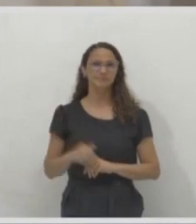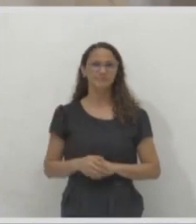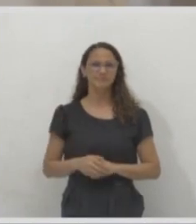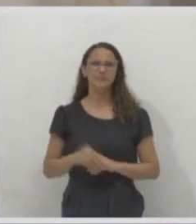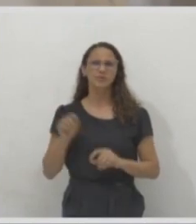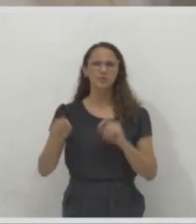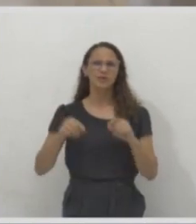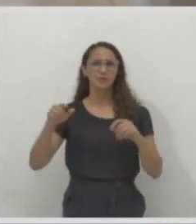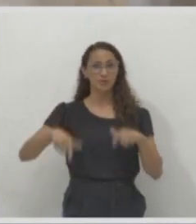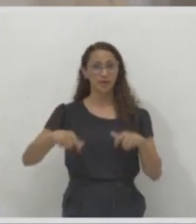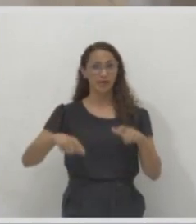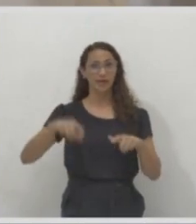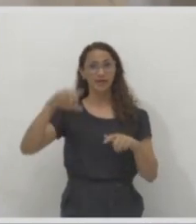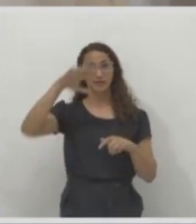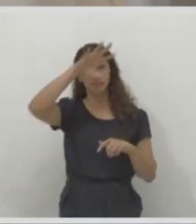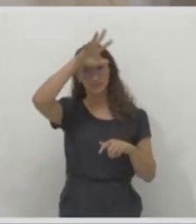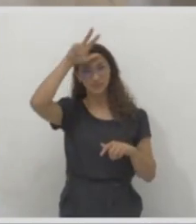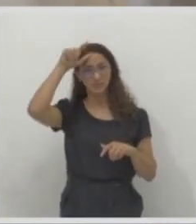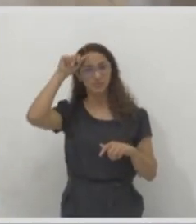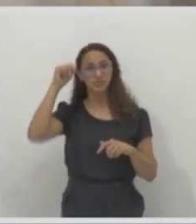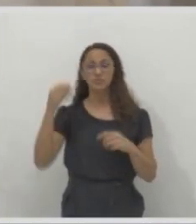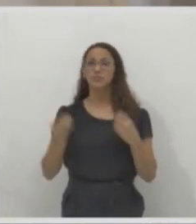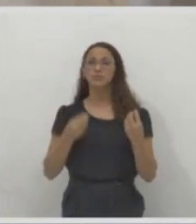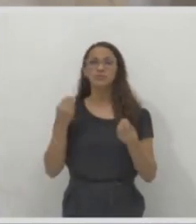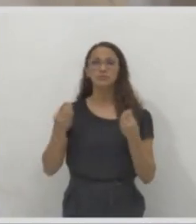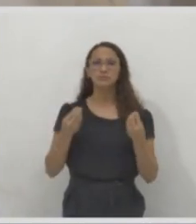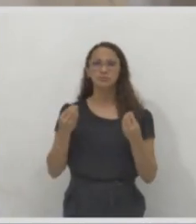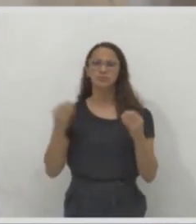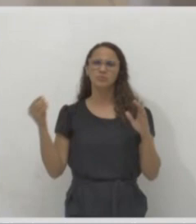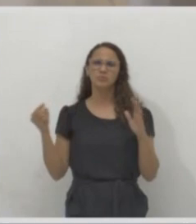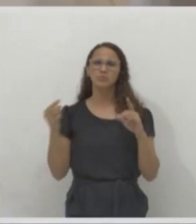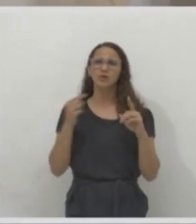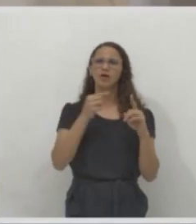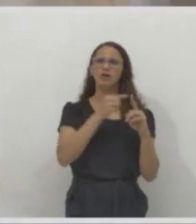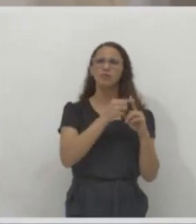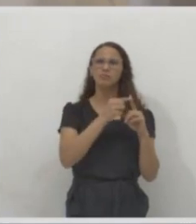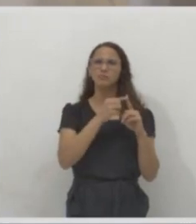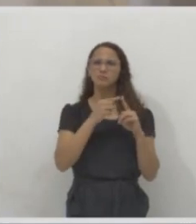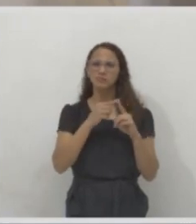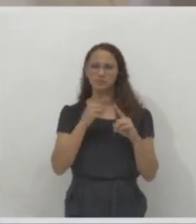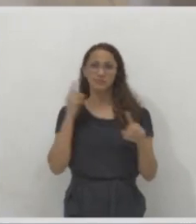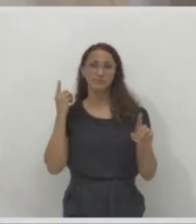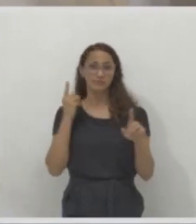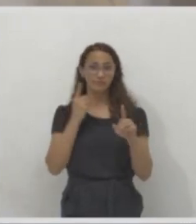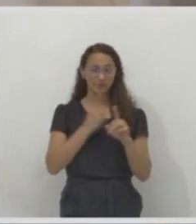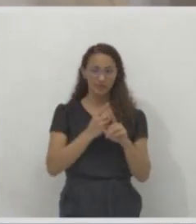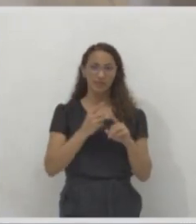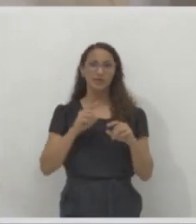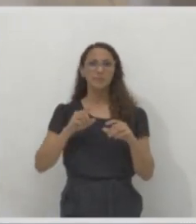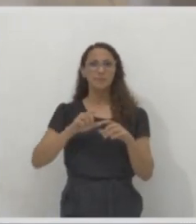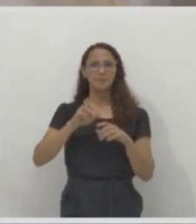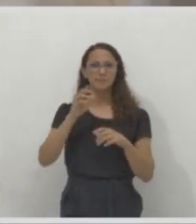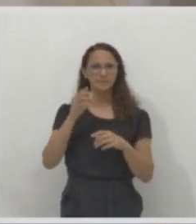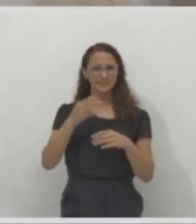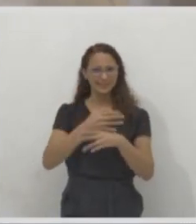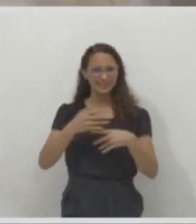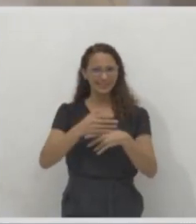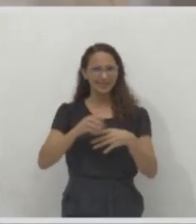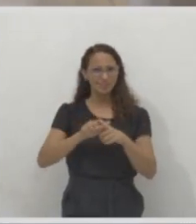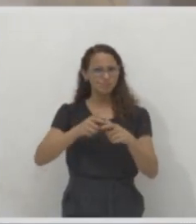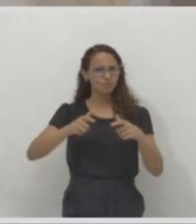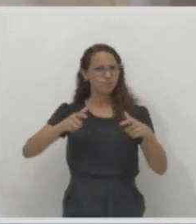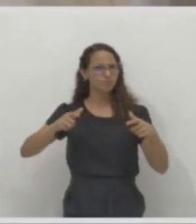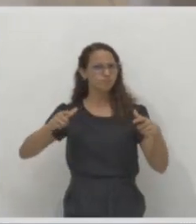Nosso objetivo é identificar os processos de urbanização e modernização da sociedade brasileira e avaliar suas contradições